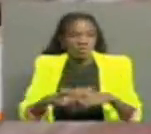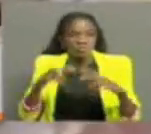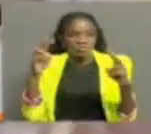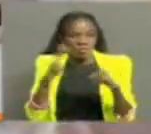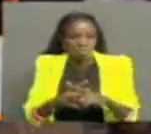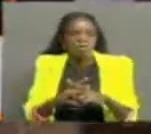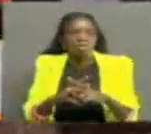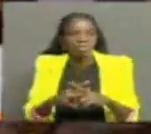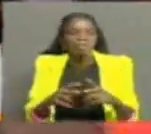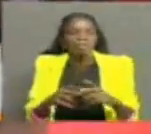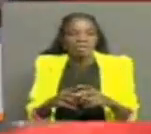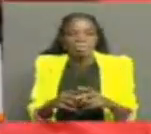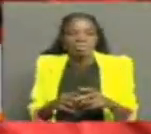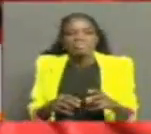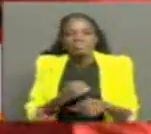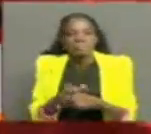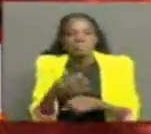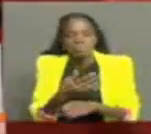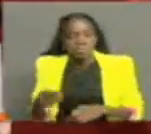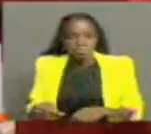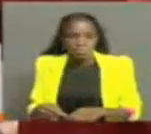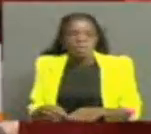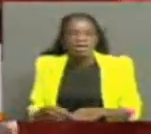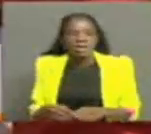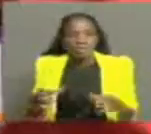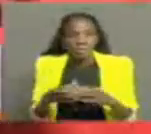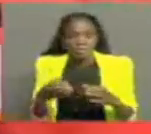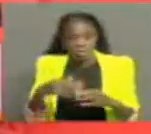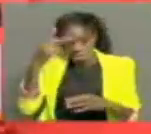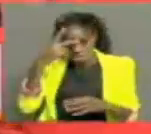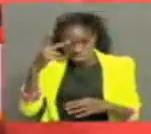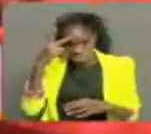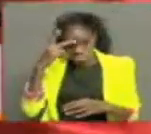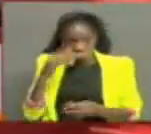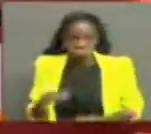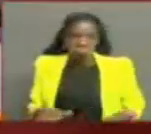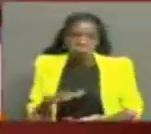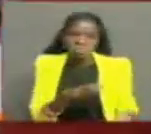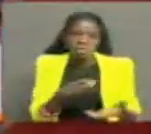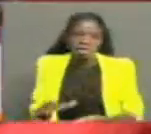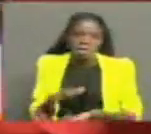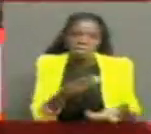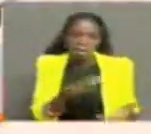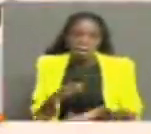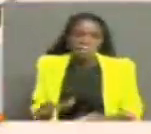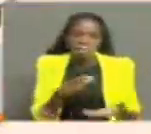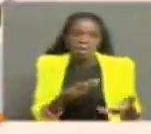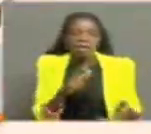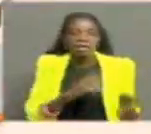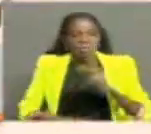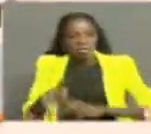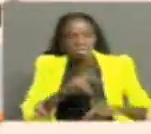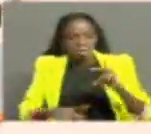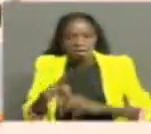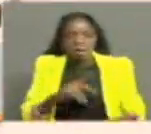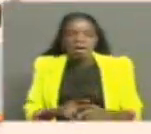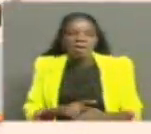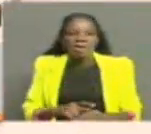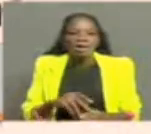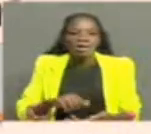noite o Covid. Uma jornada em que o MPLA não foi de mãos abanadas. Entregou cestas básicas, arcas